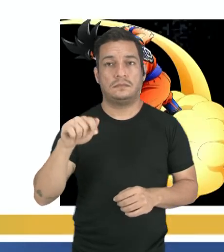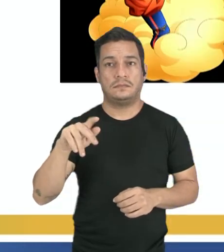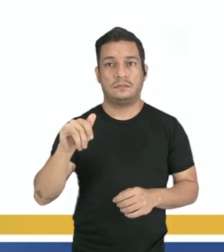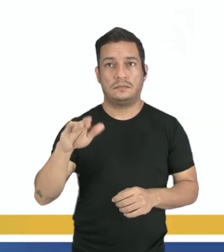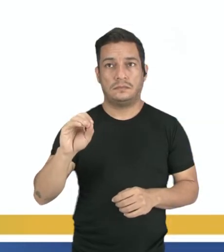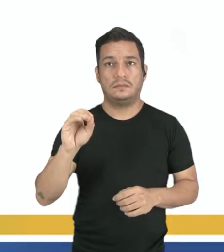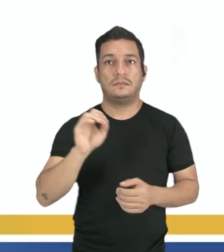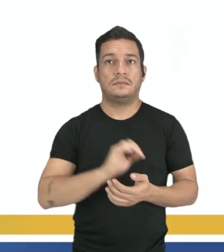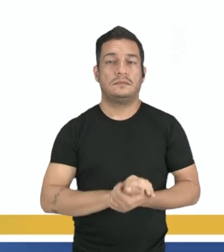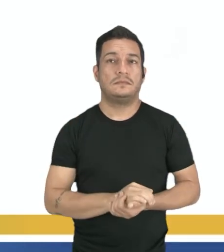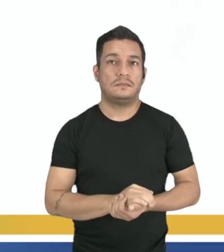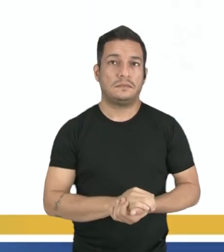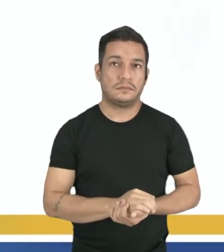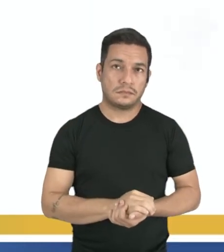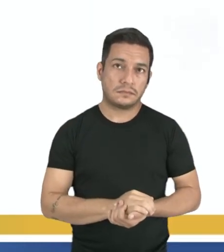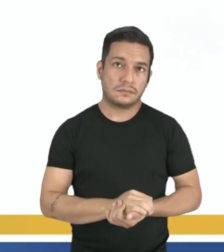equações.